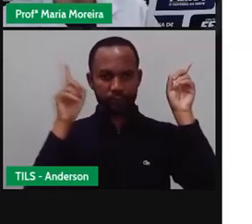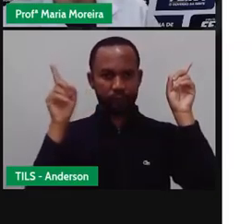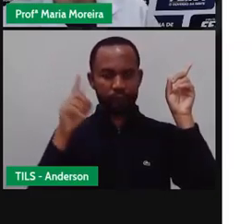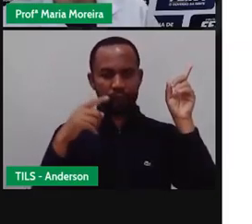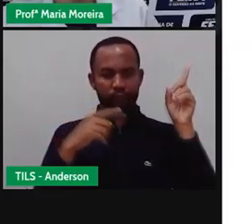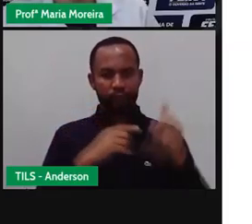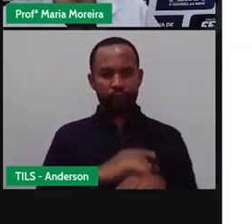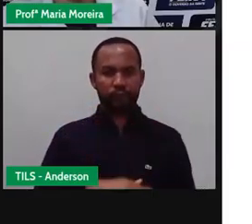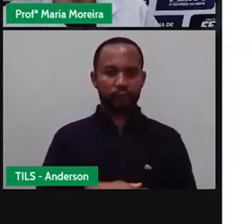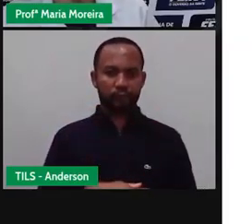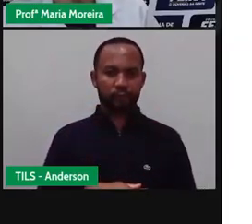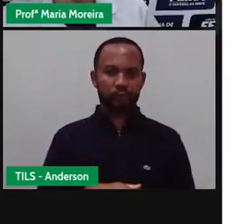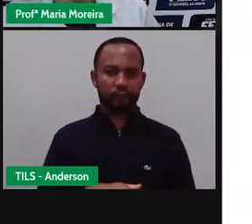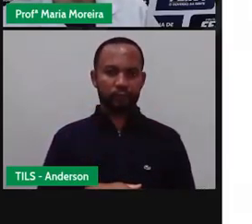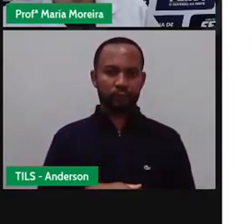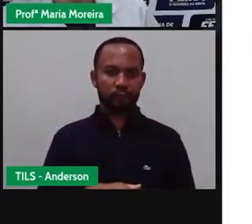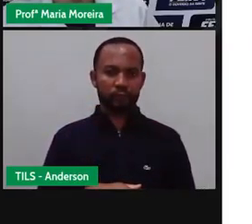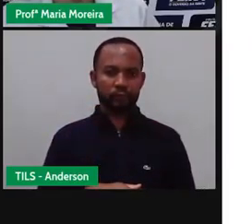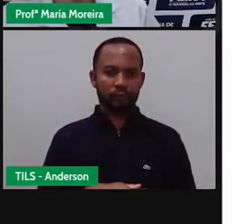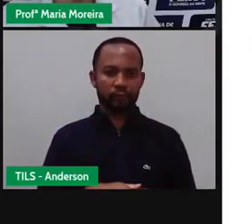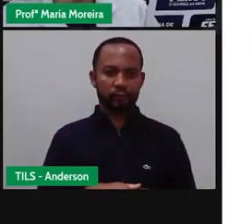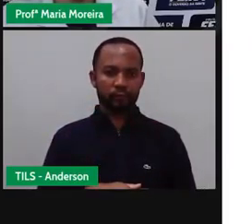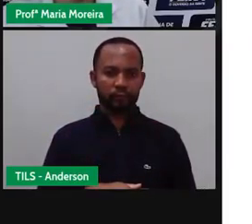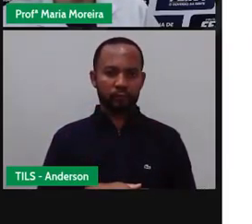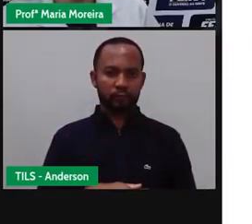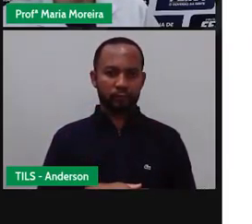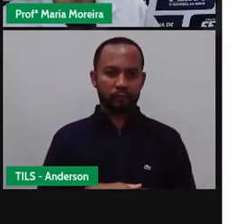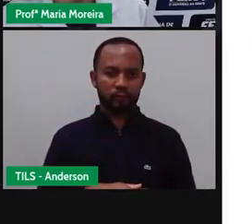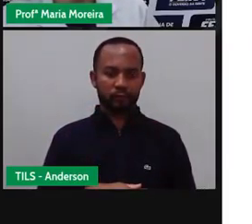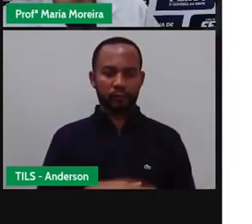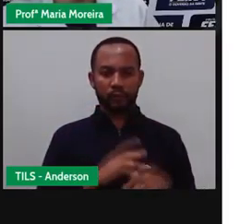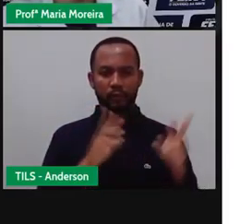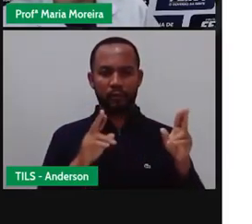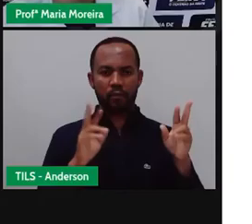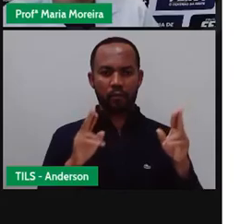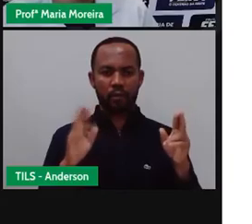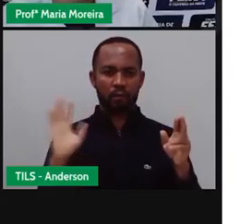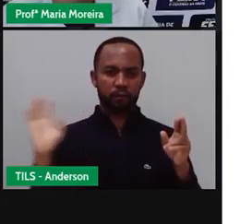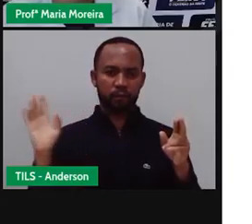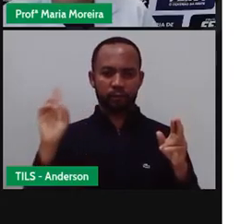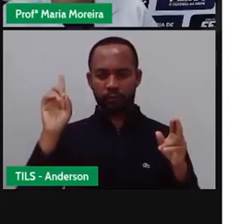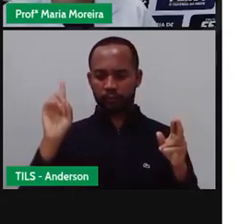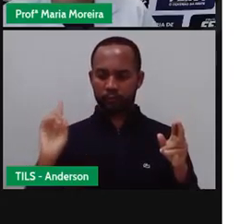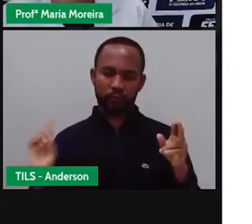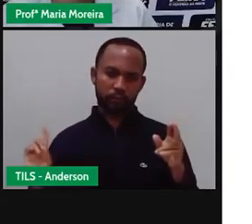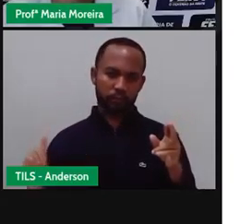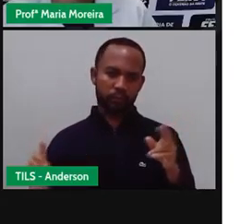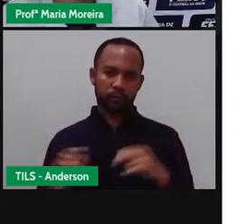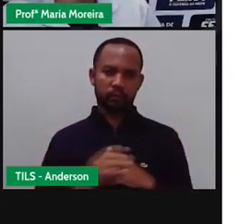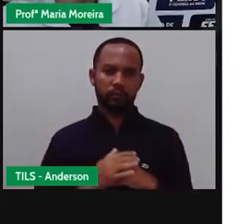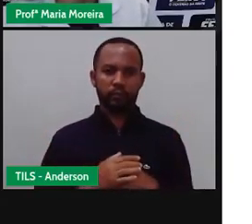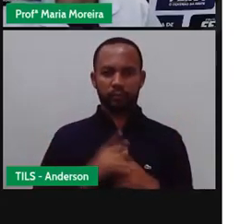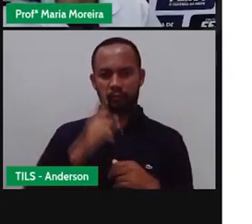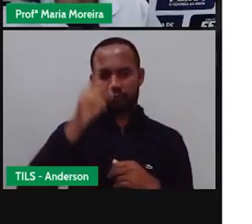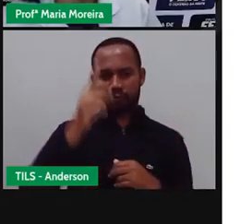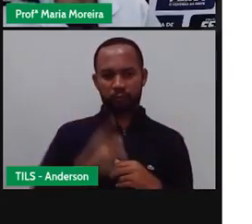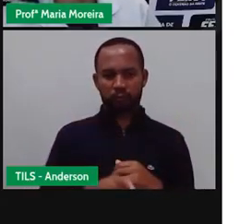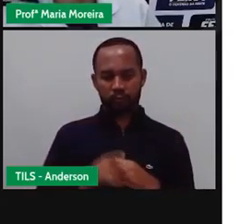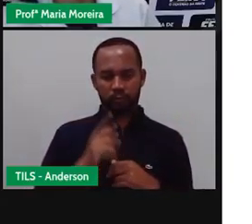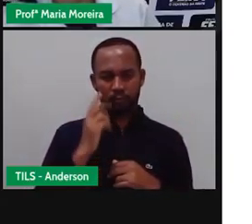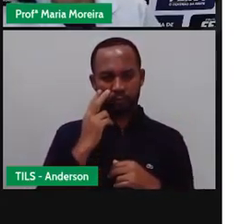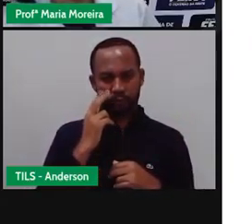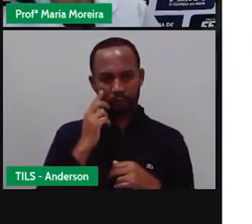uma, duas, três patinhas, ó. Do outro lado, a mesma coisa. Então, se eu passasse uma linha aqui, eu perceberia